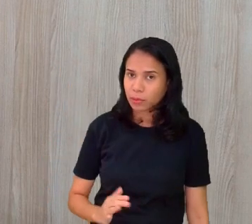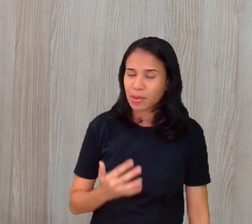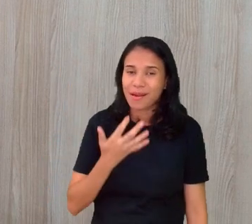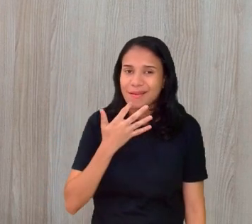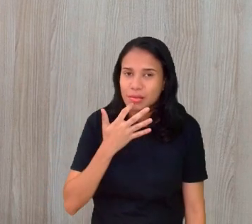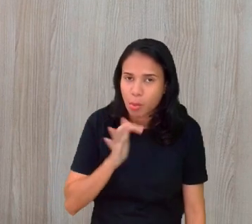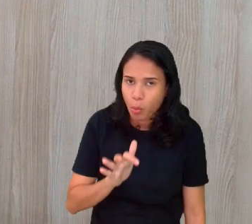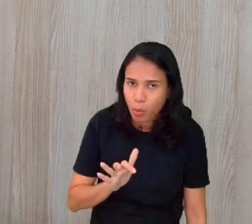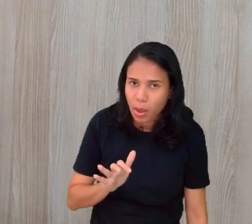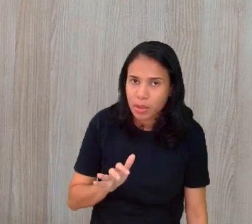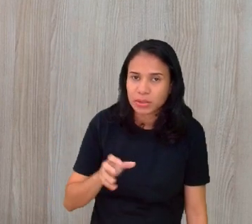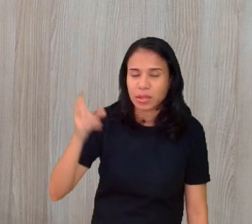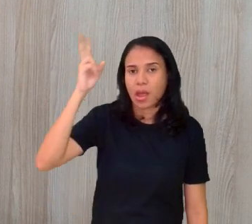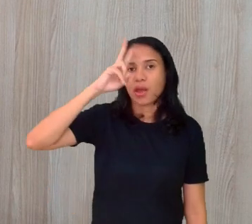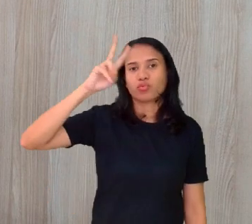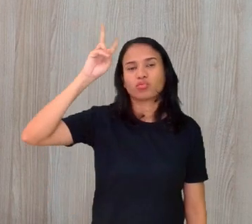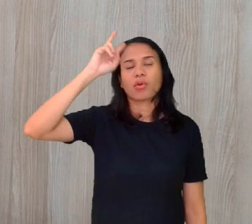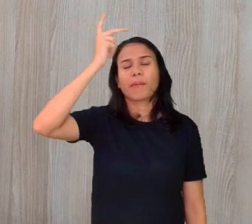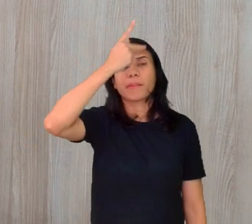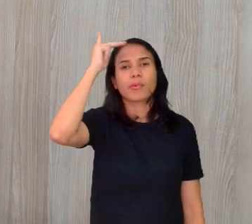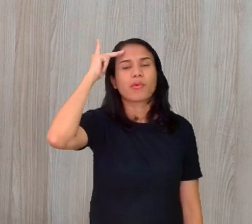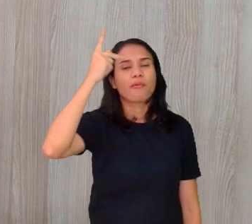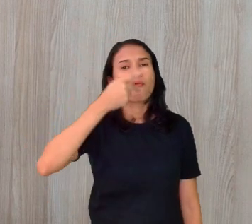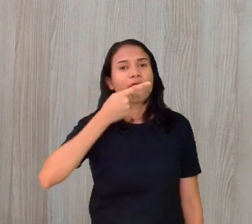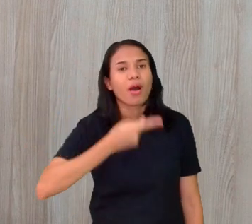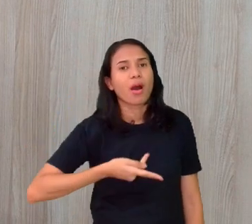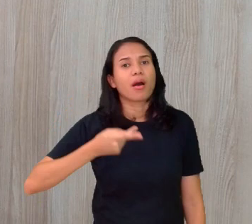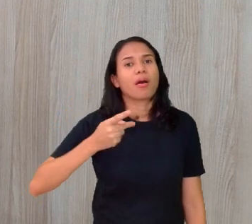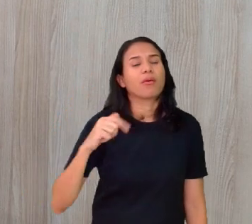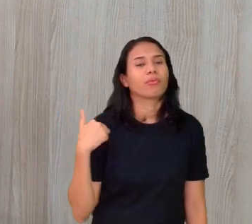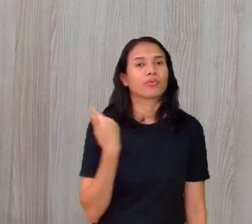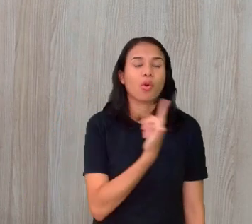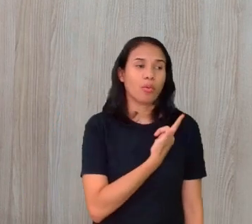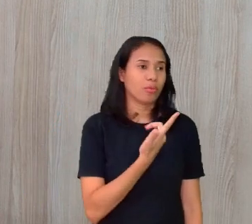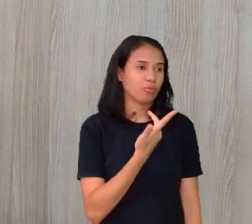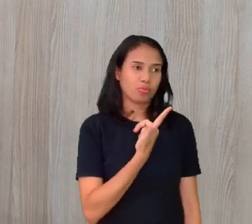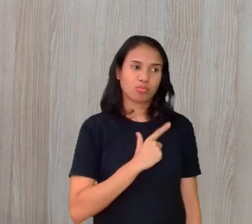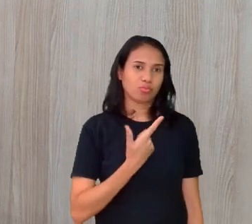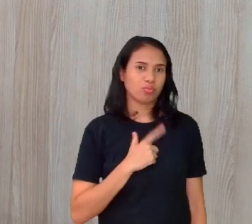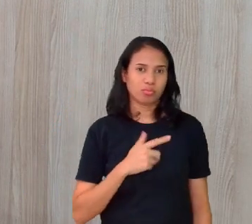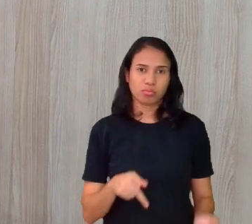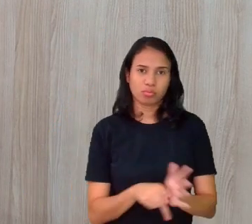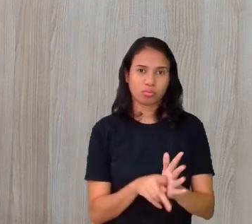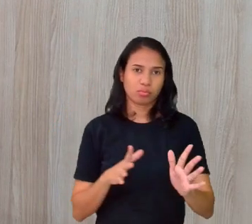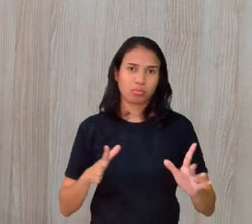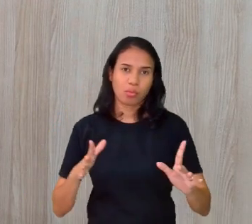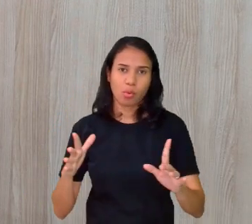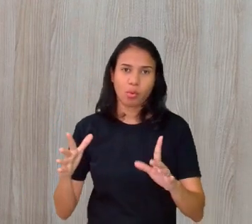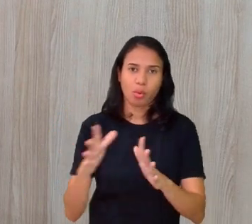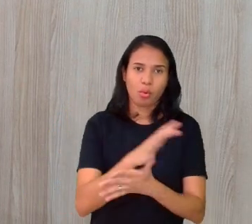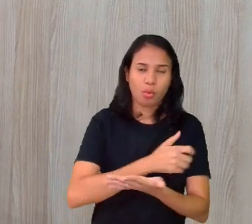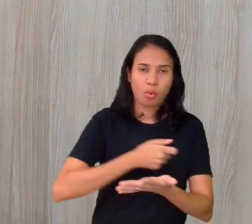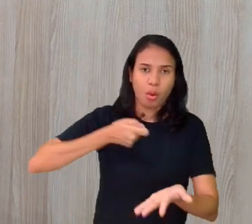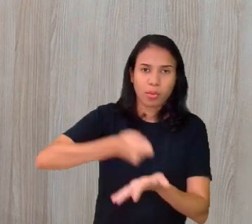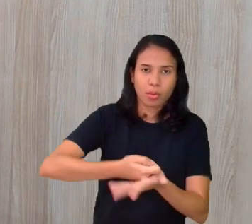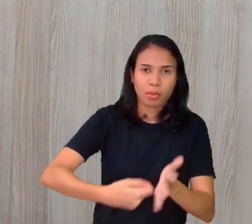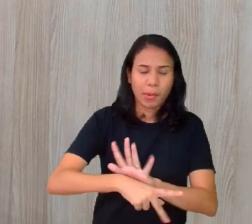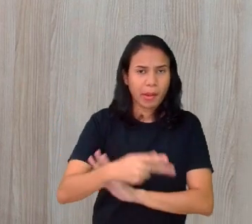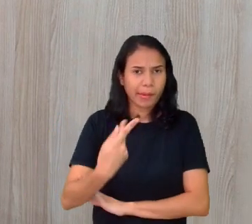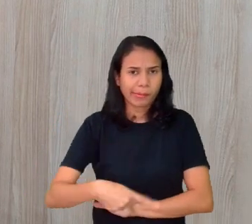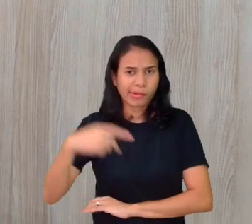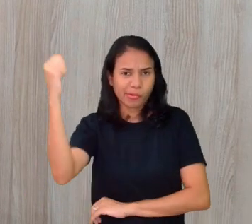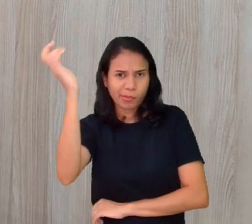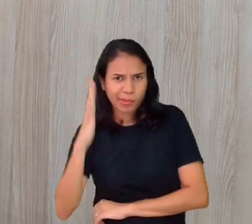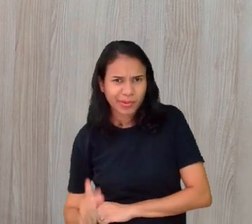Brasil, há quem diga, né, que a gente não teve um golpe militar aqui no Brasil. Você não estudou, você não